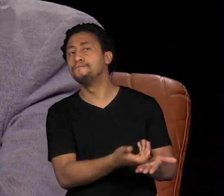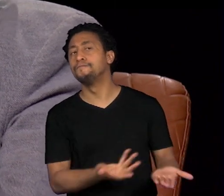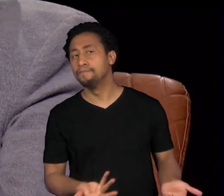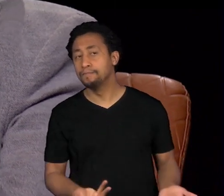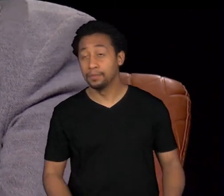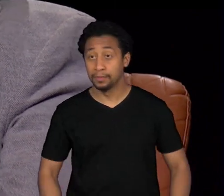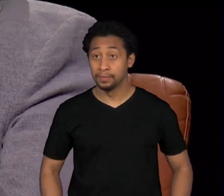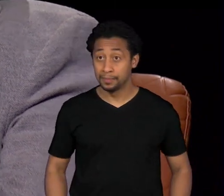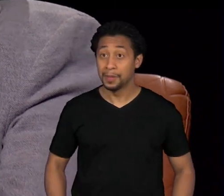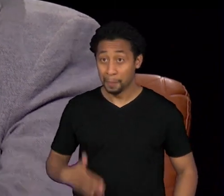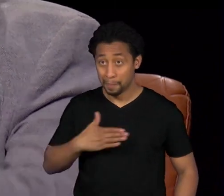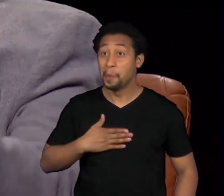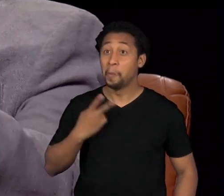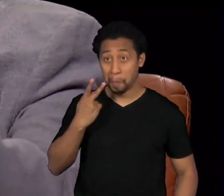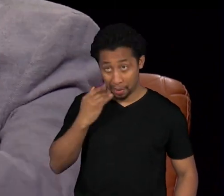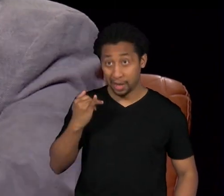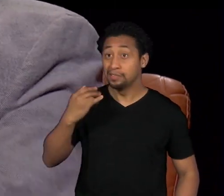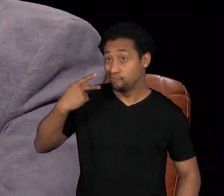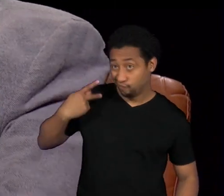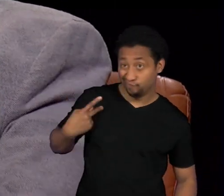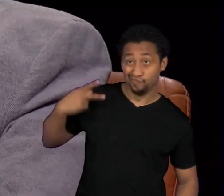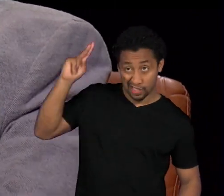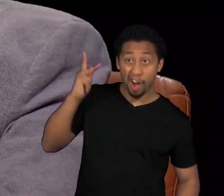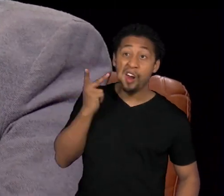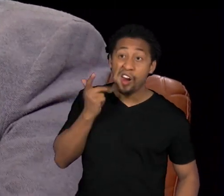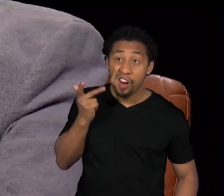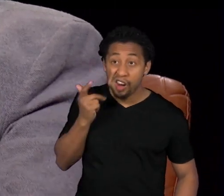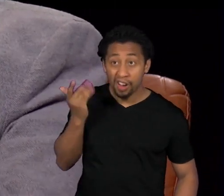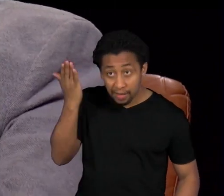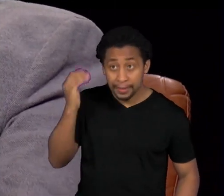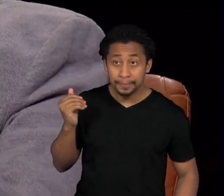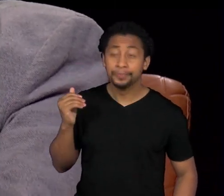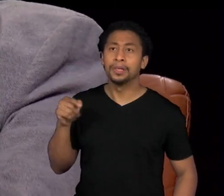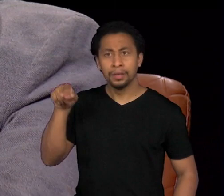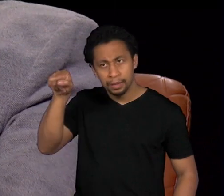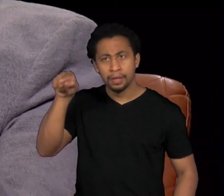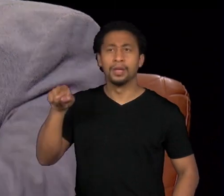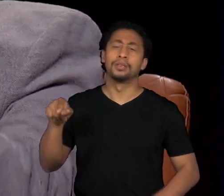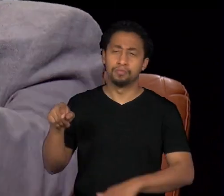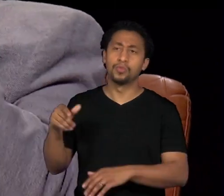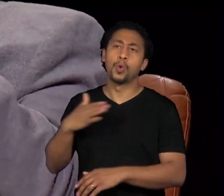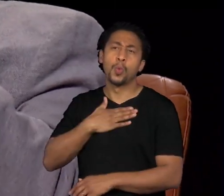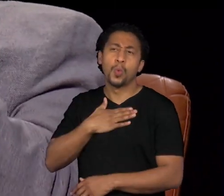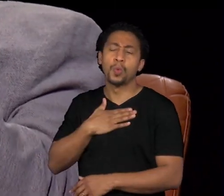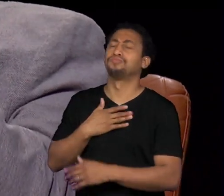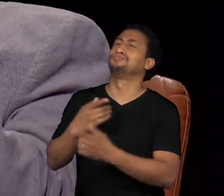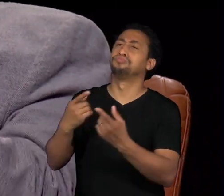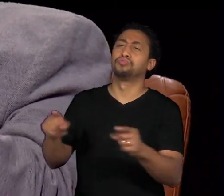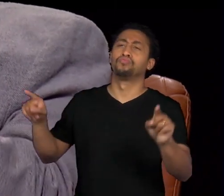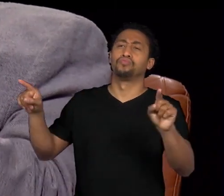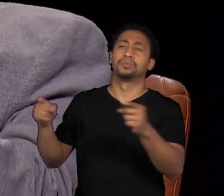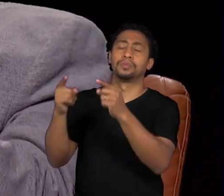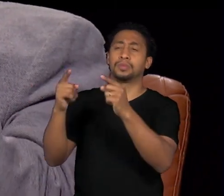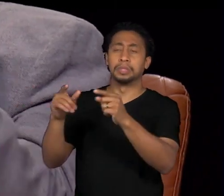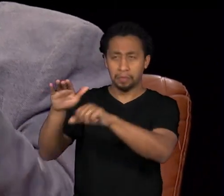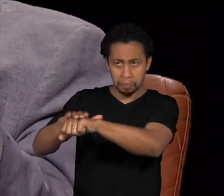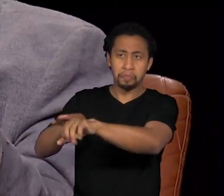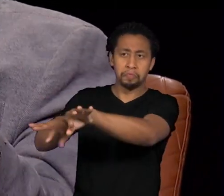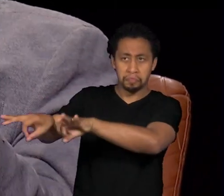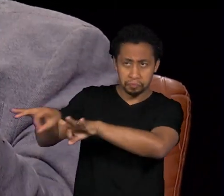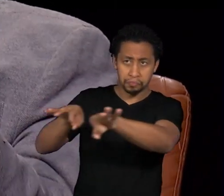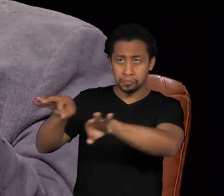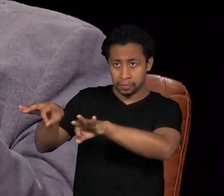né e ele era uma pessoa bastante musical e ele contava que quando ele fazia o